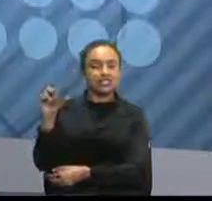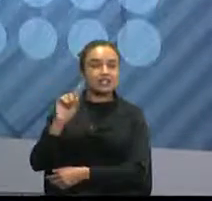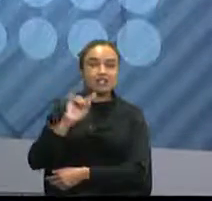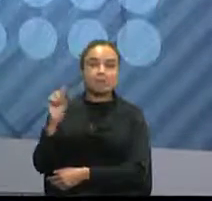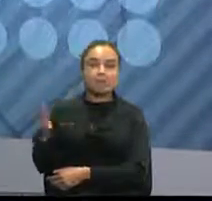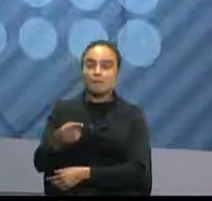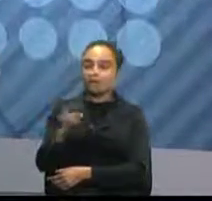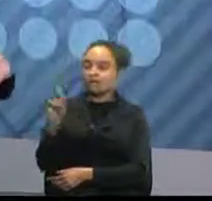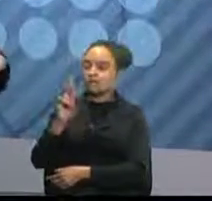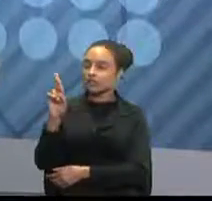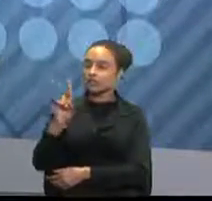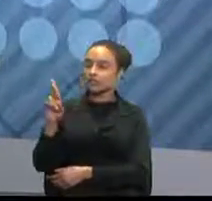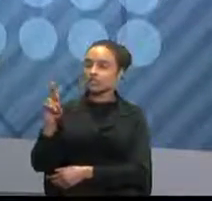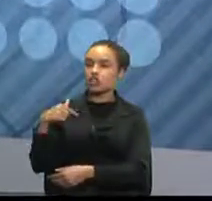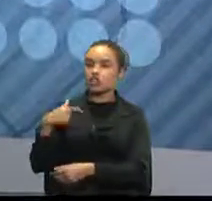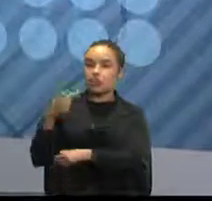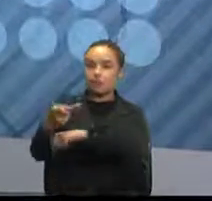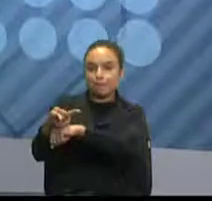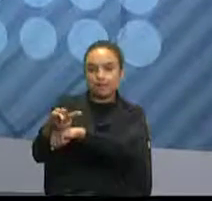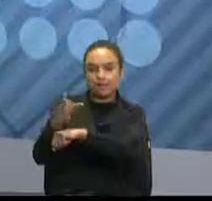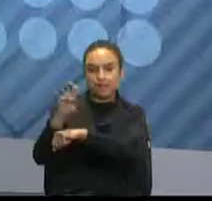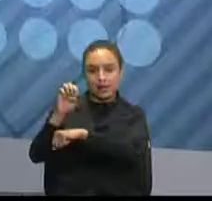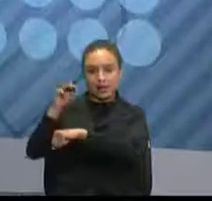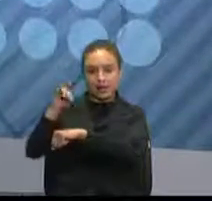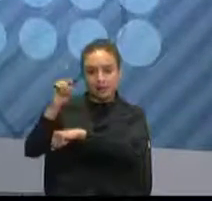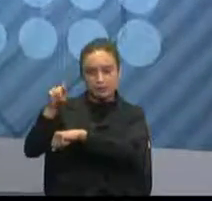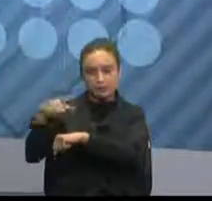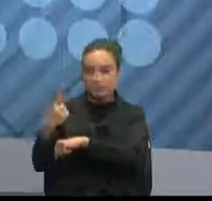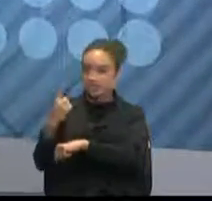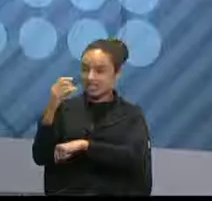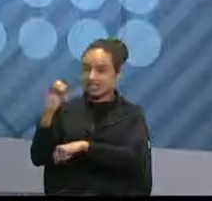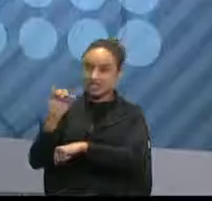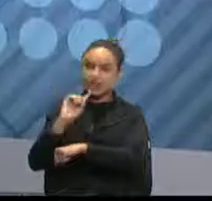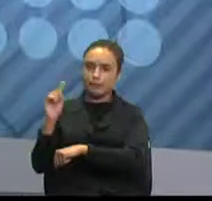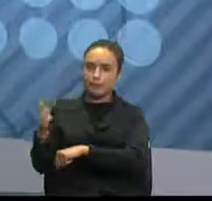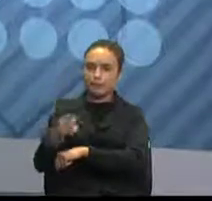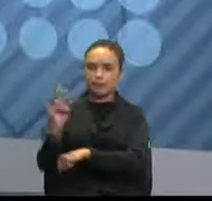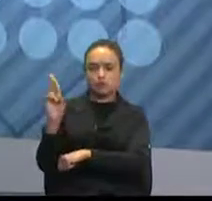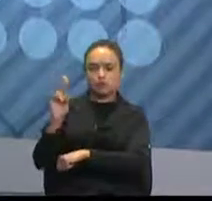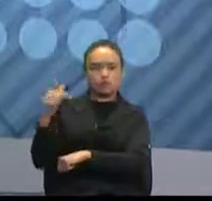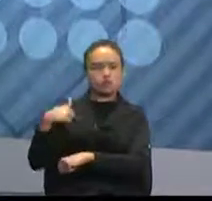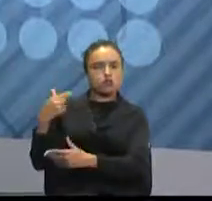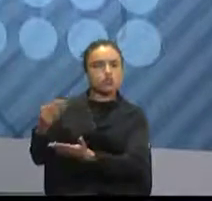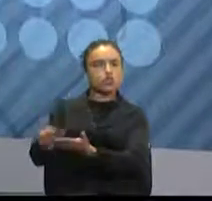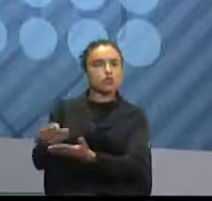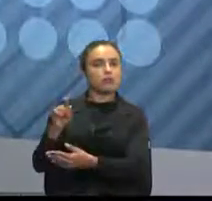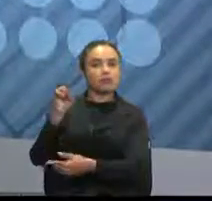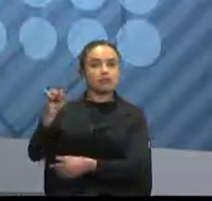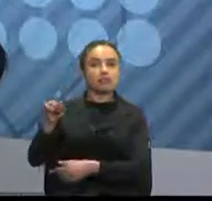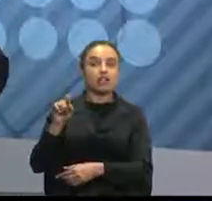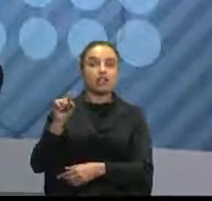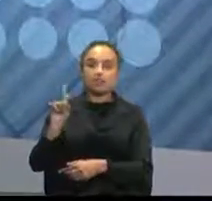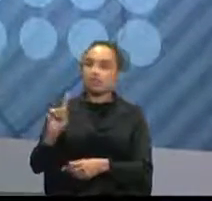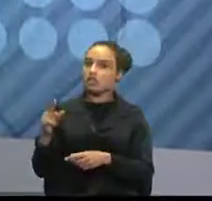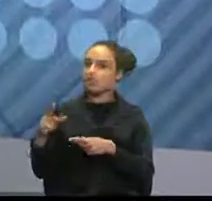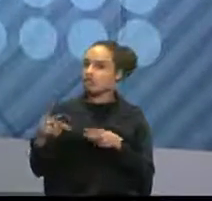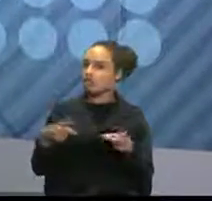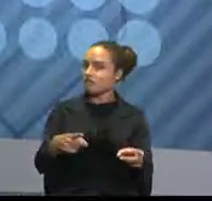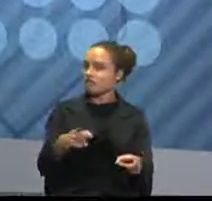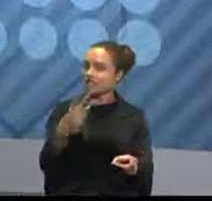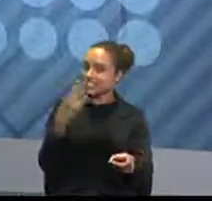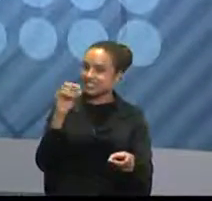para que você não vê no período de 30 dias é um direito que eu estou adquirindo com você tudo bem daqui a 30 dias